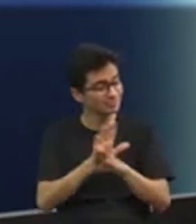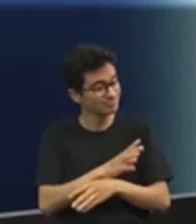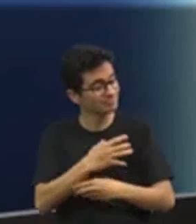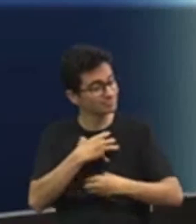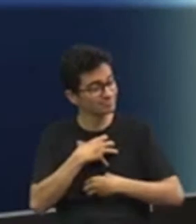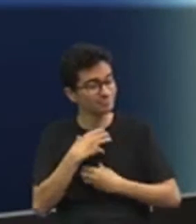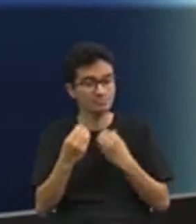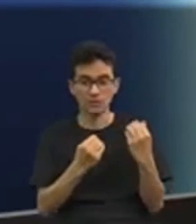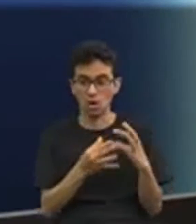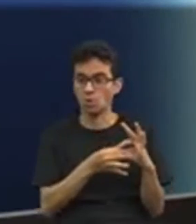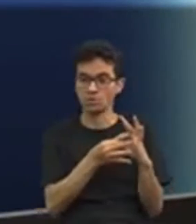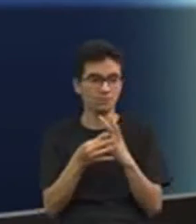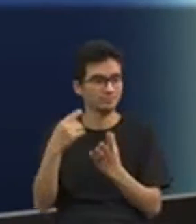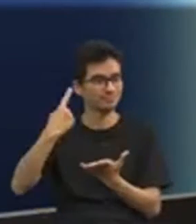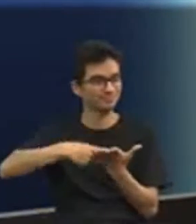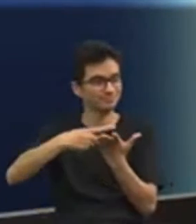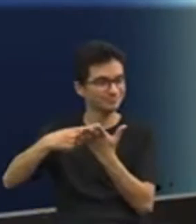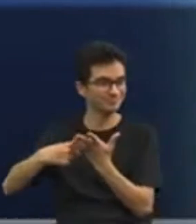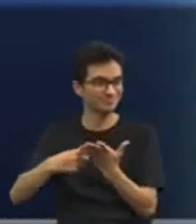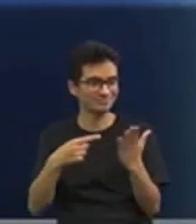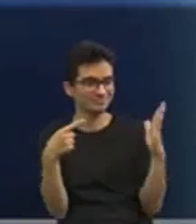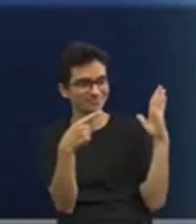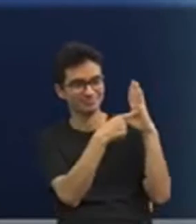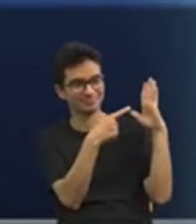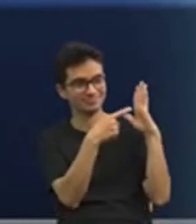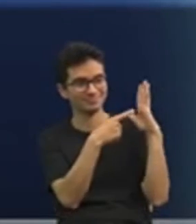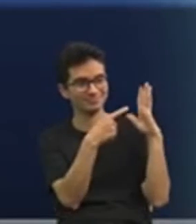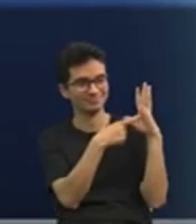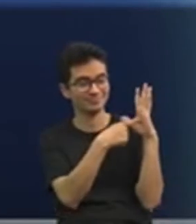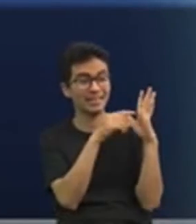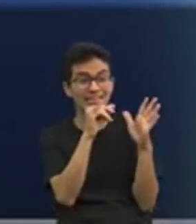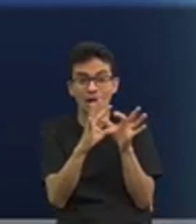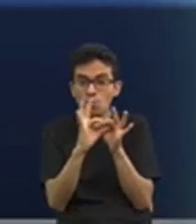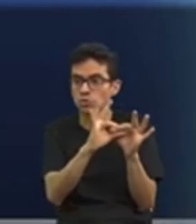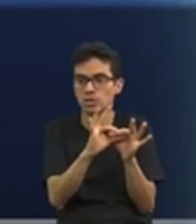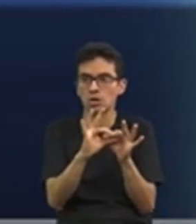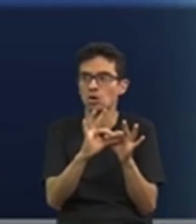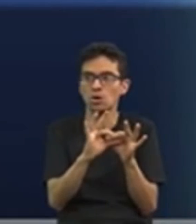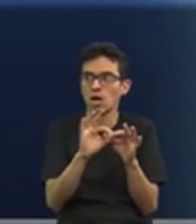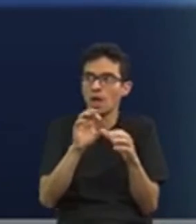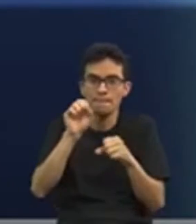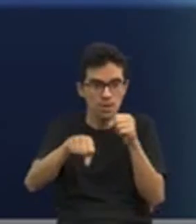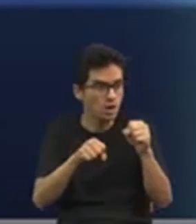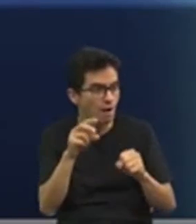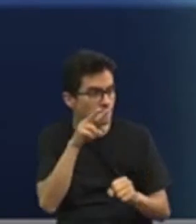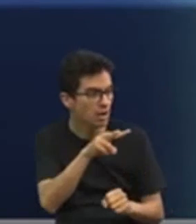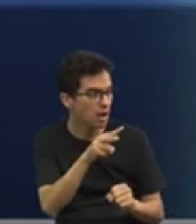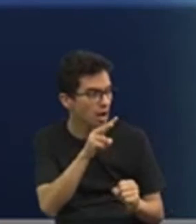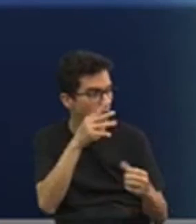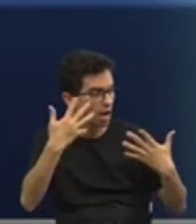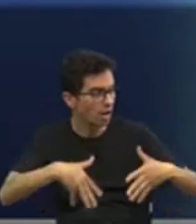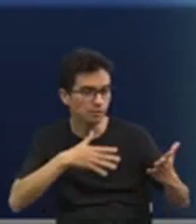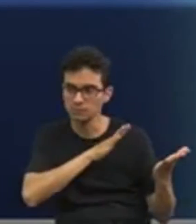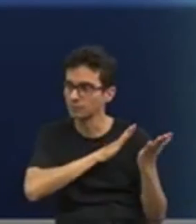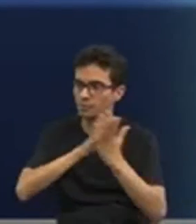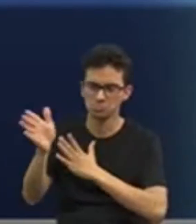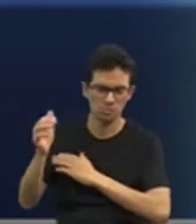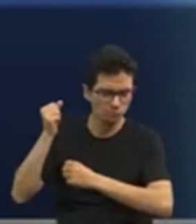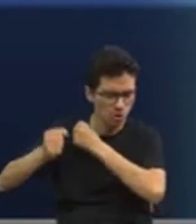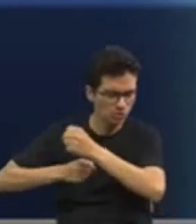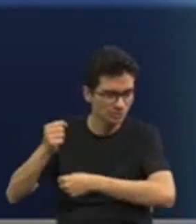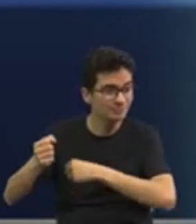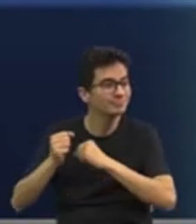cor tá no último quadrinho aqui ó se unir o bicho foge tudo bem ou uma olhadinha na questão